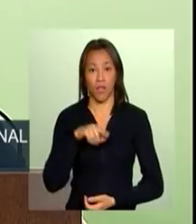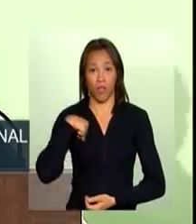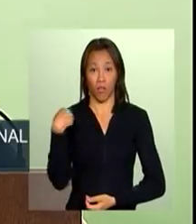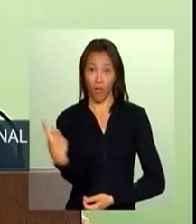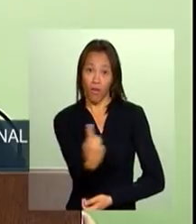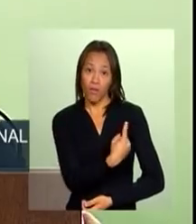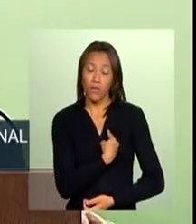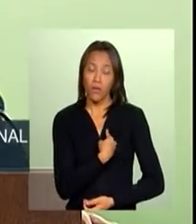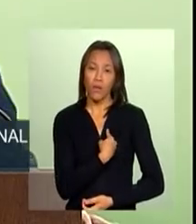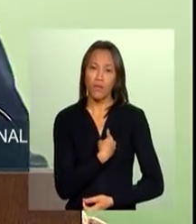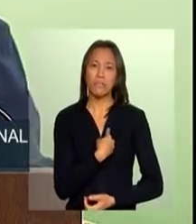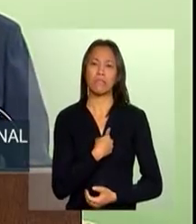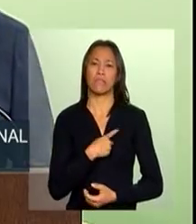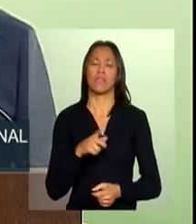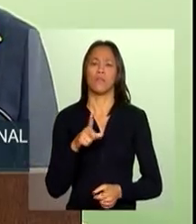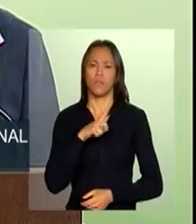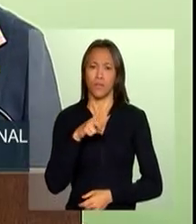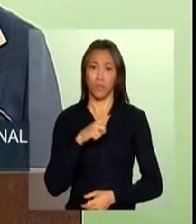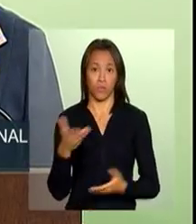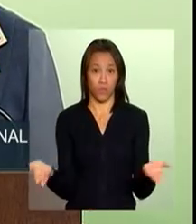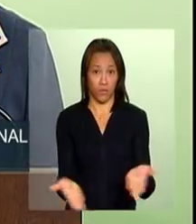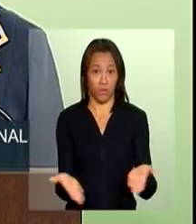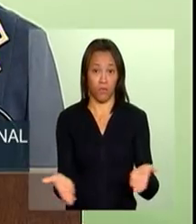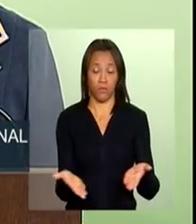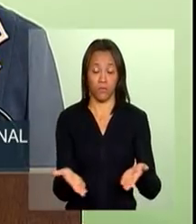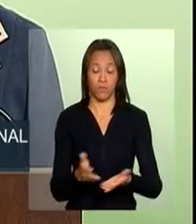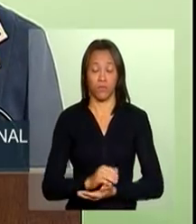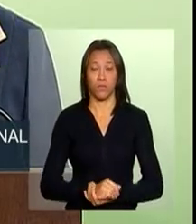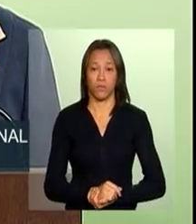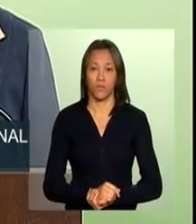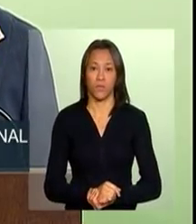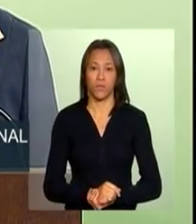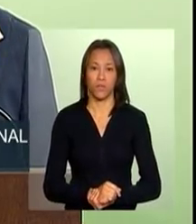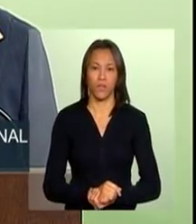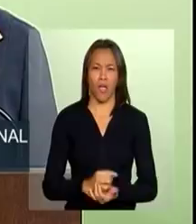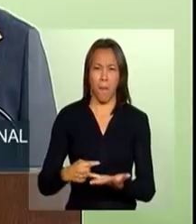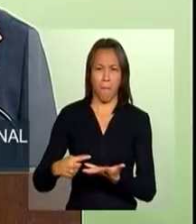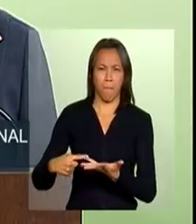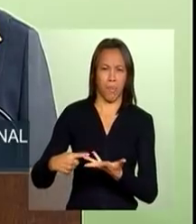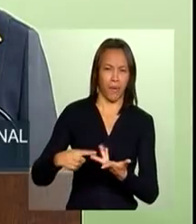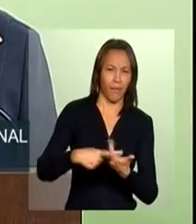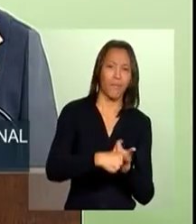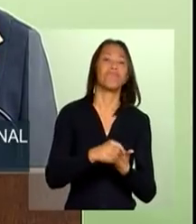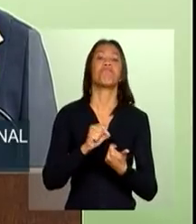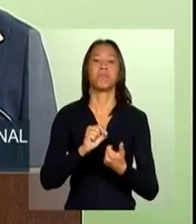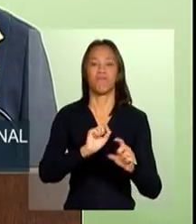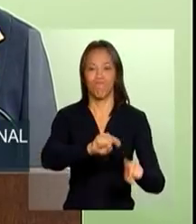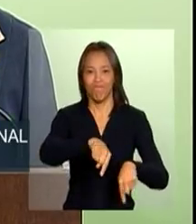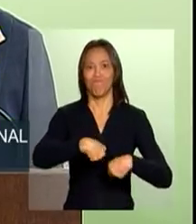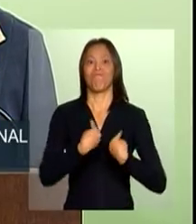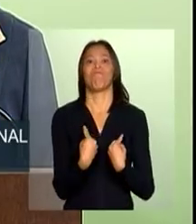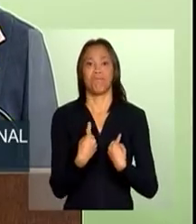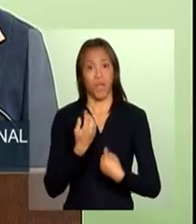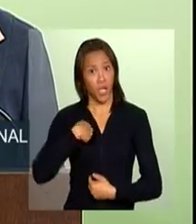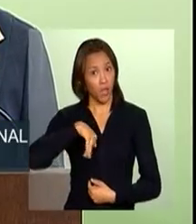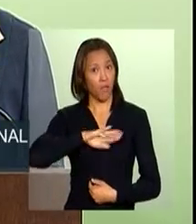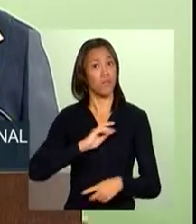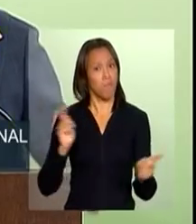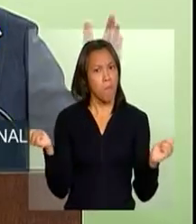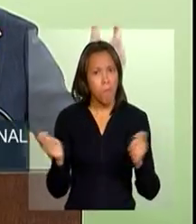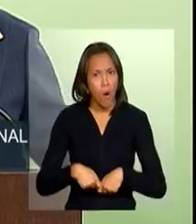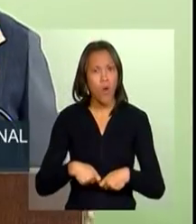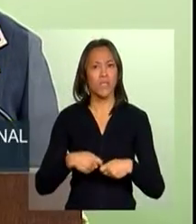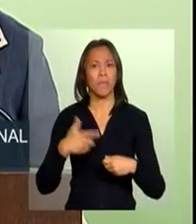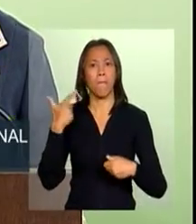Nós enfrentamos hoje um conjunto de desafios para que a gente possa